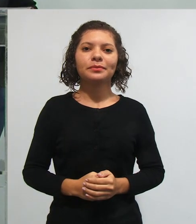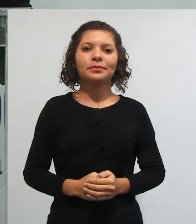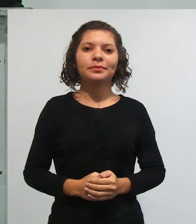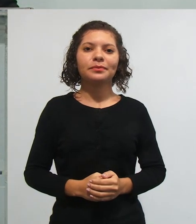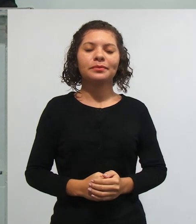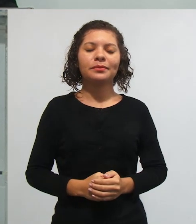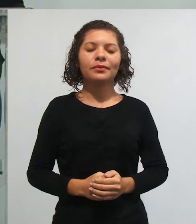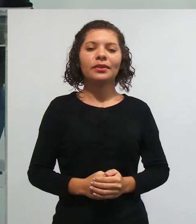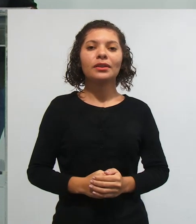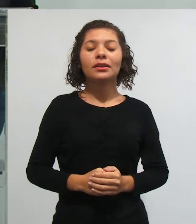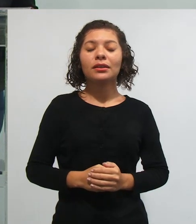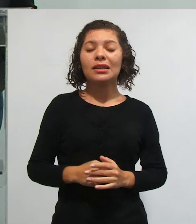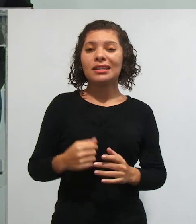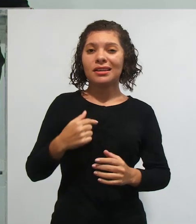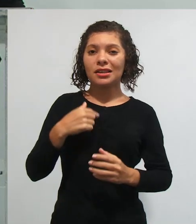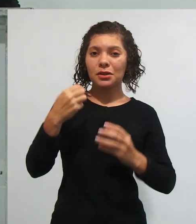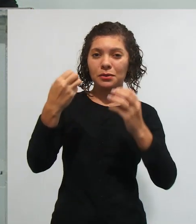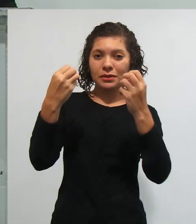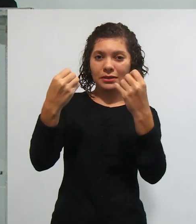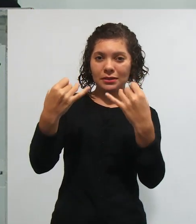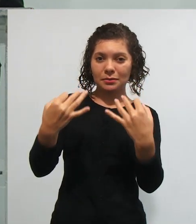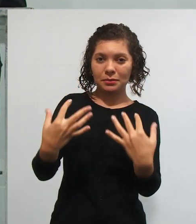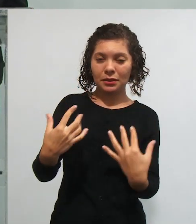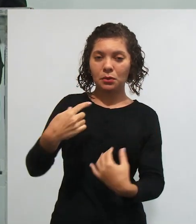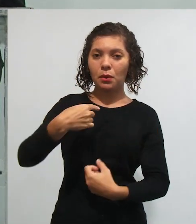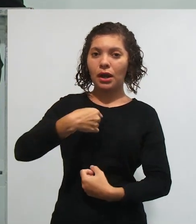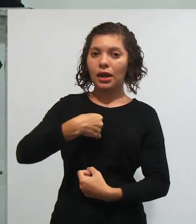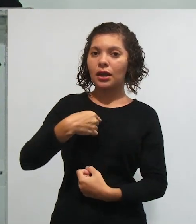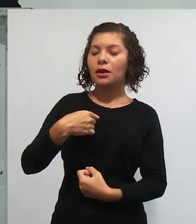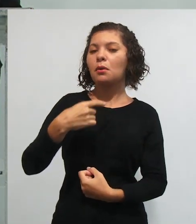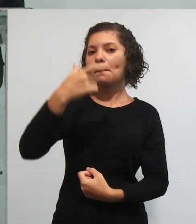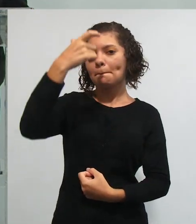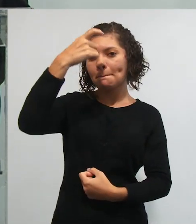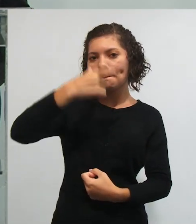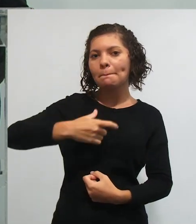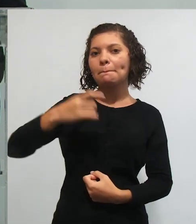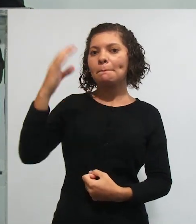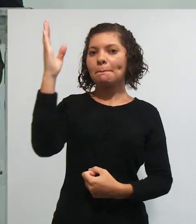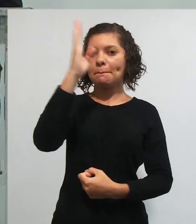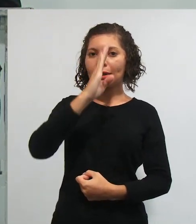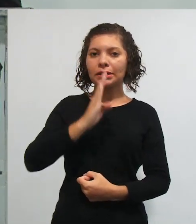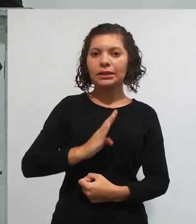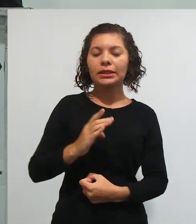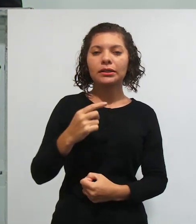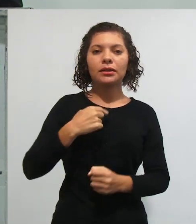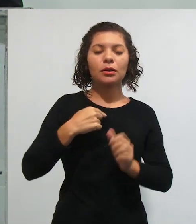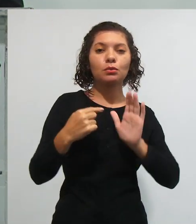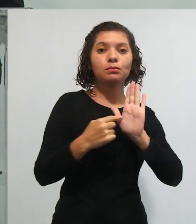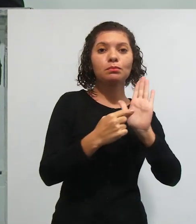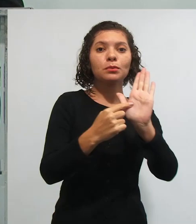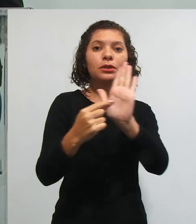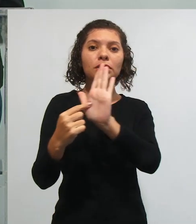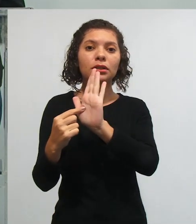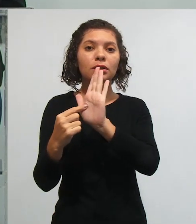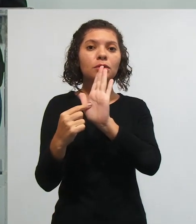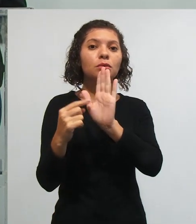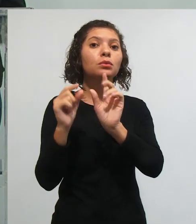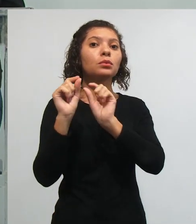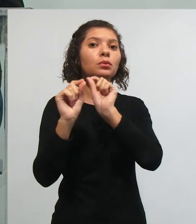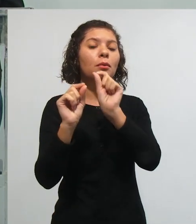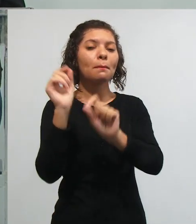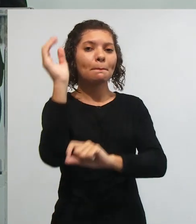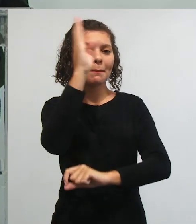comigo quando eu falo que eu sou sou brasileira estou me me identificando como